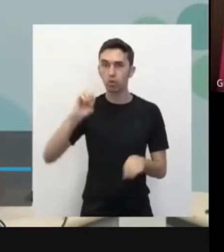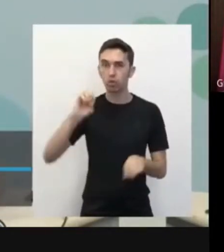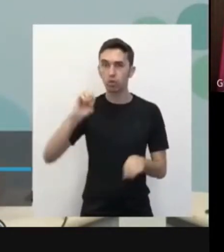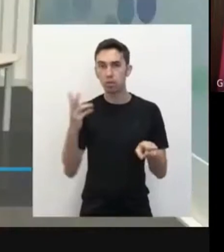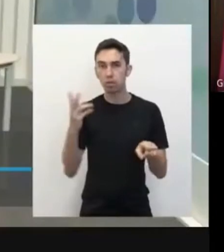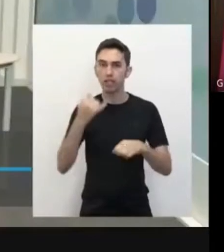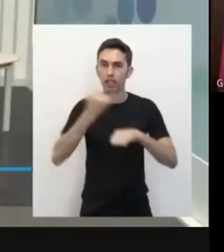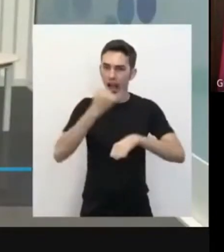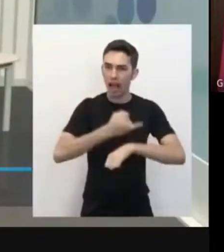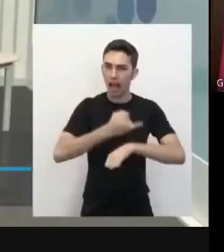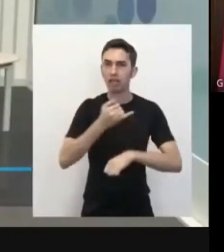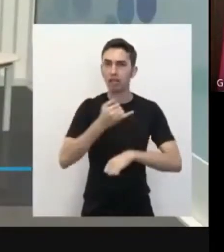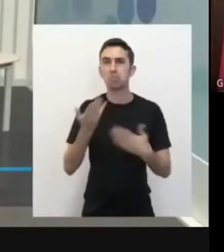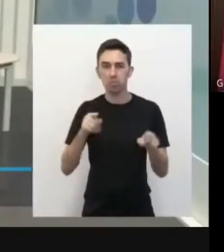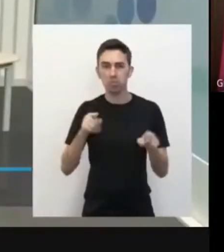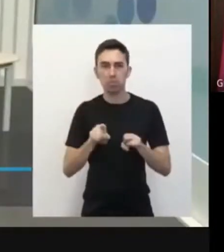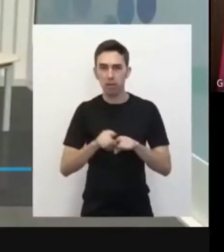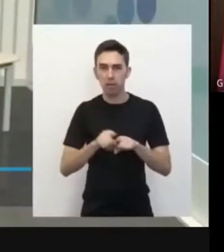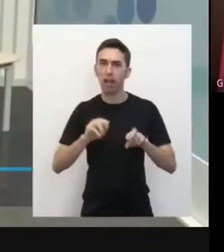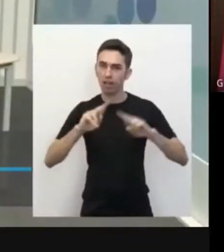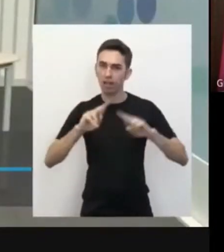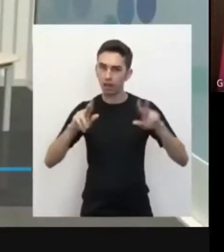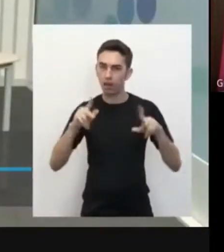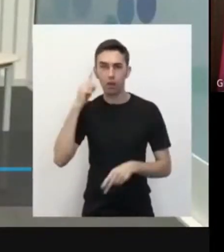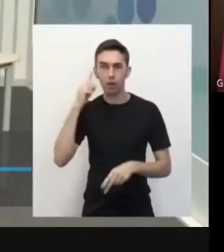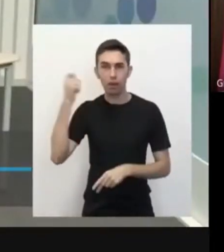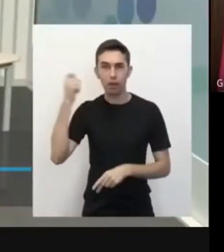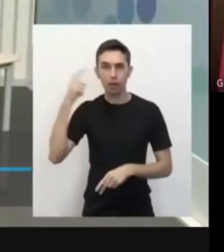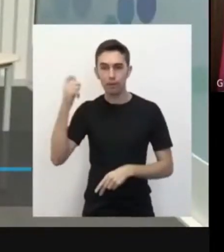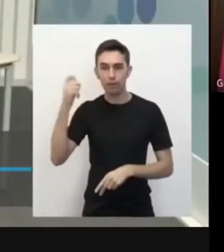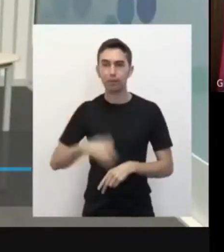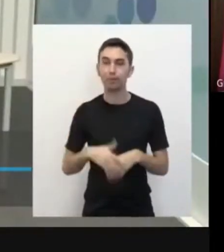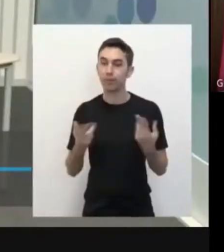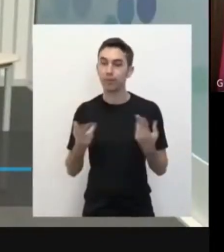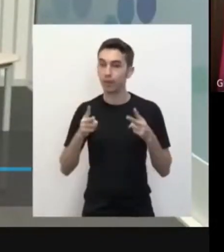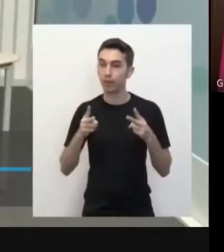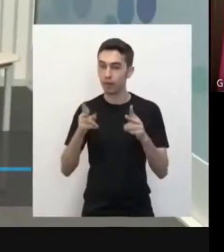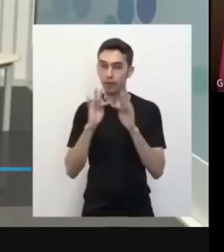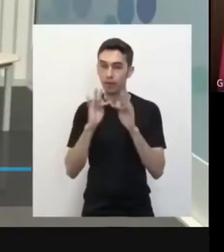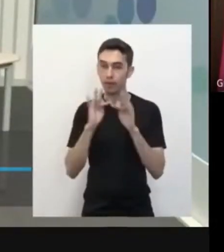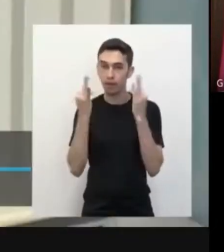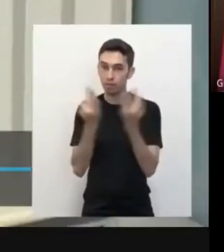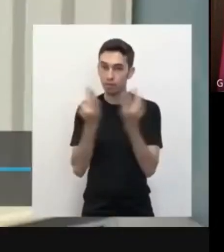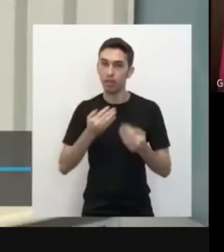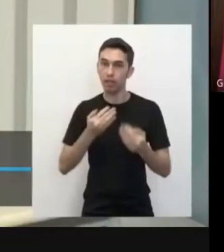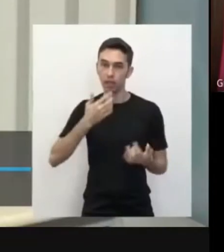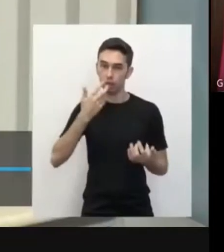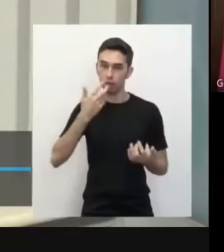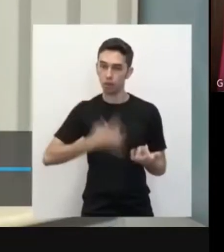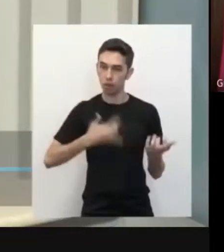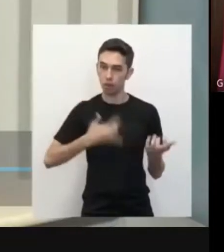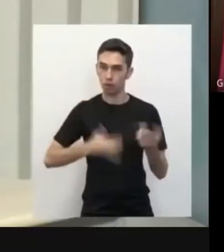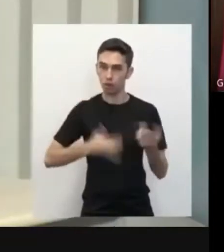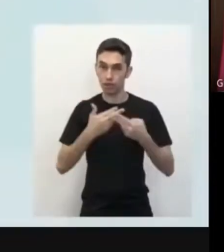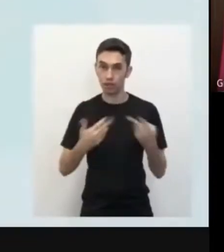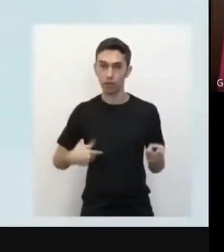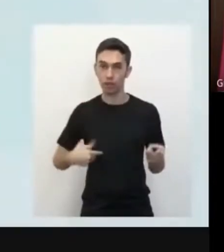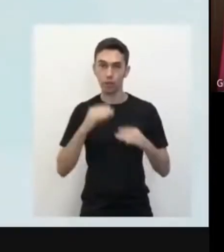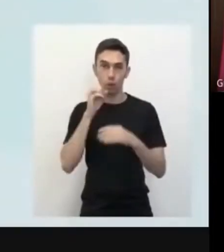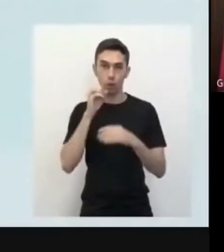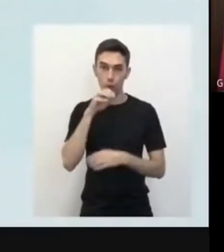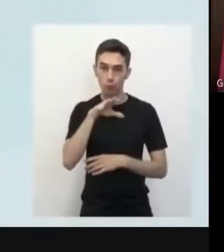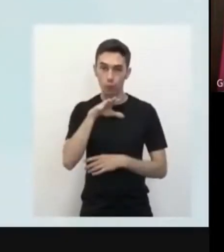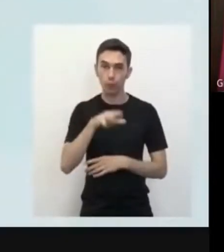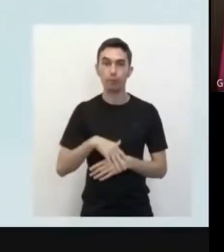Olha, que legal, que diferente. Vamos lá, vamos seguir, turma. Família dos instrumentos de sopro agora. São constituídos